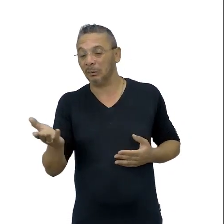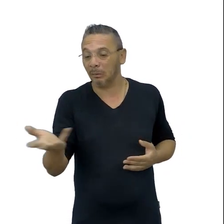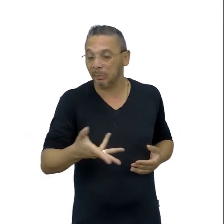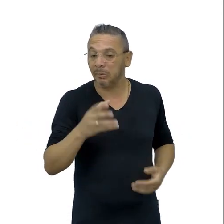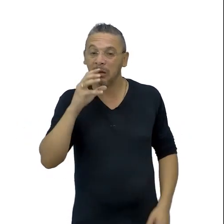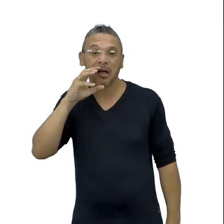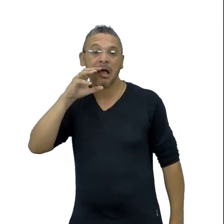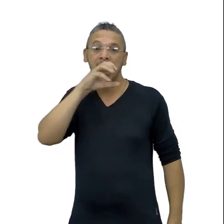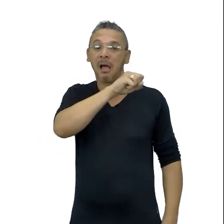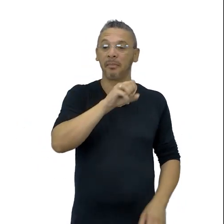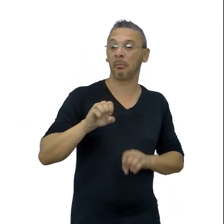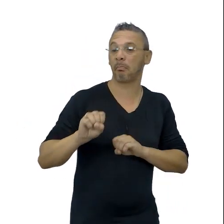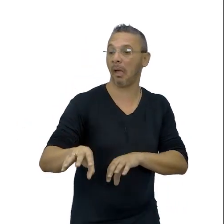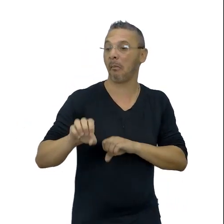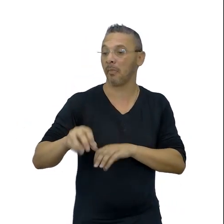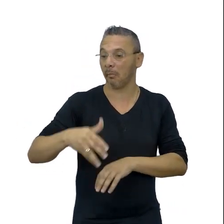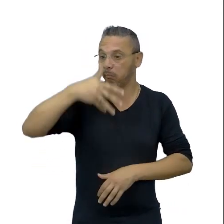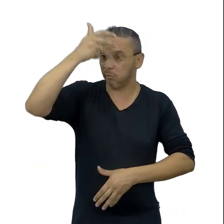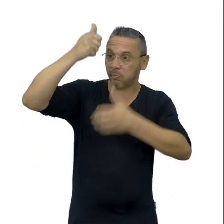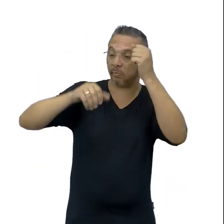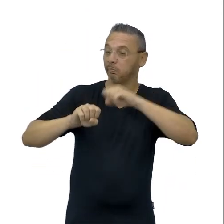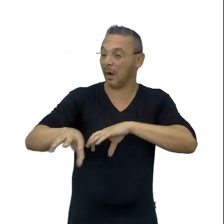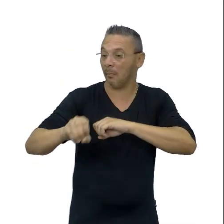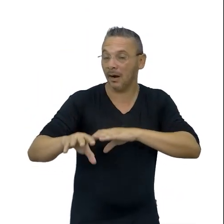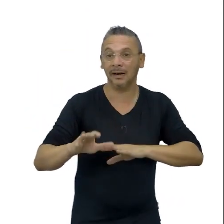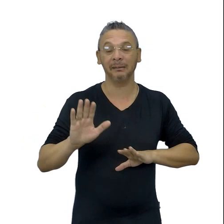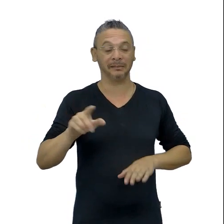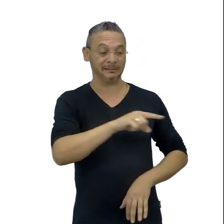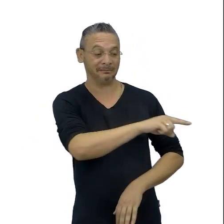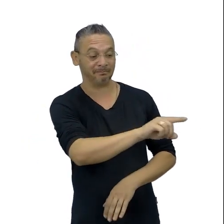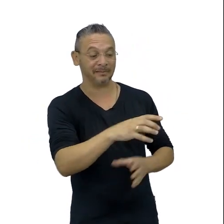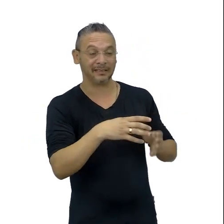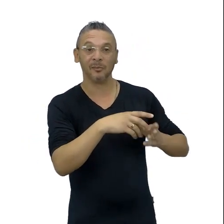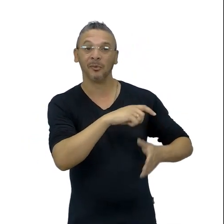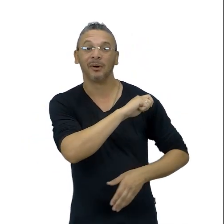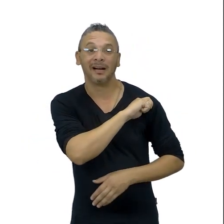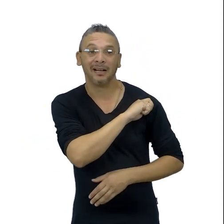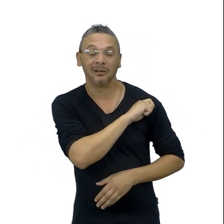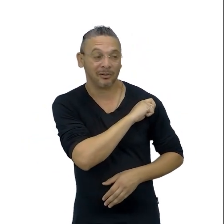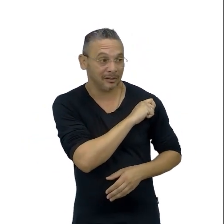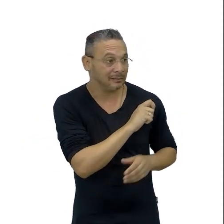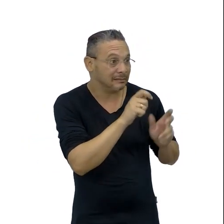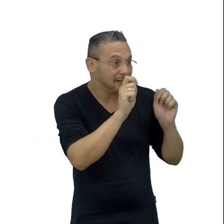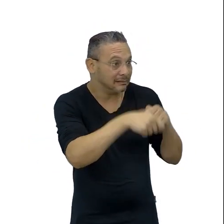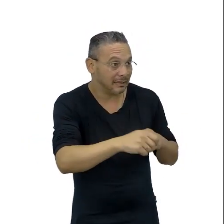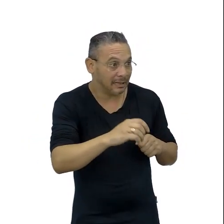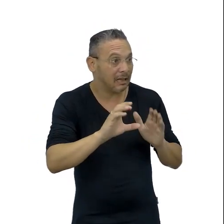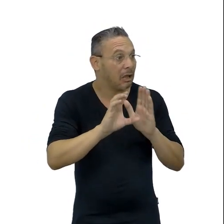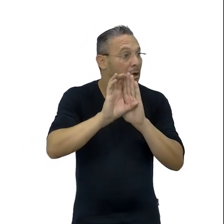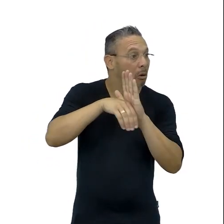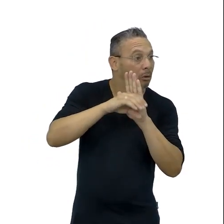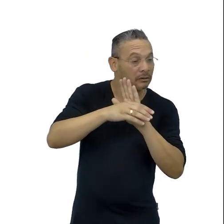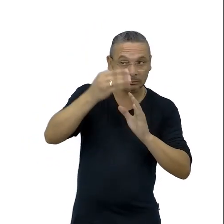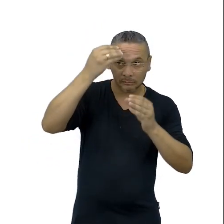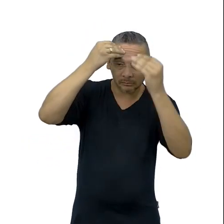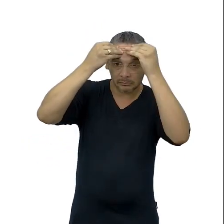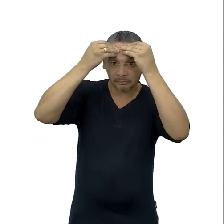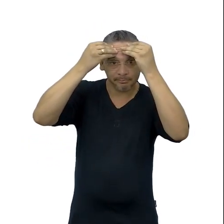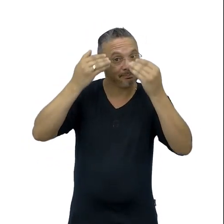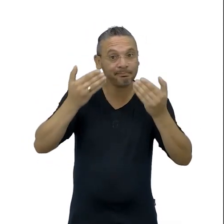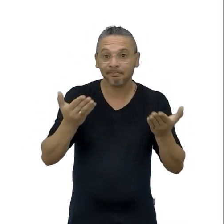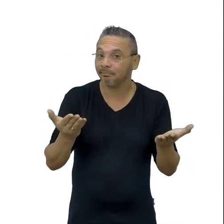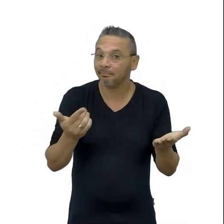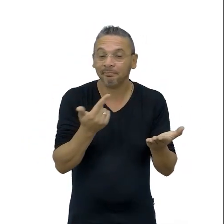o tempo de ensino de um conteúdo se os estudantes não tiveram condições de aprender conceitos básicos para a sua